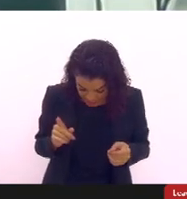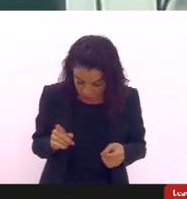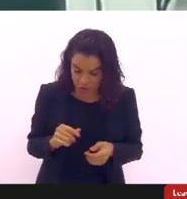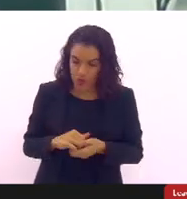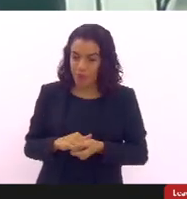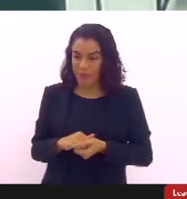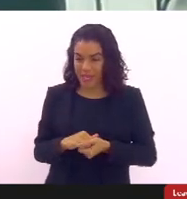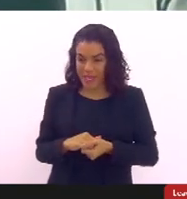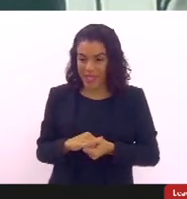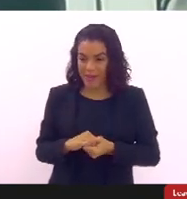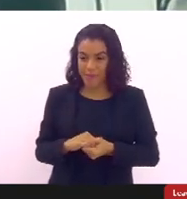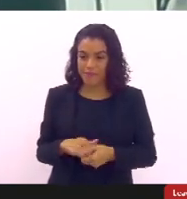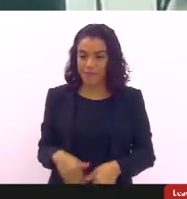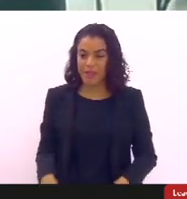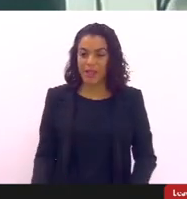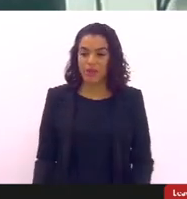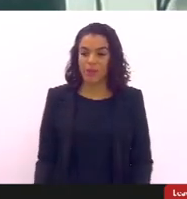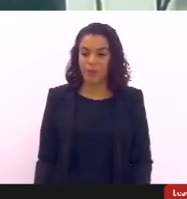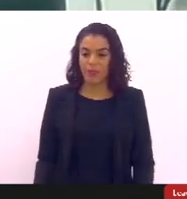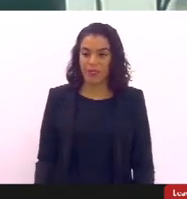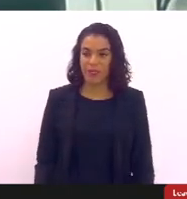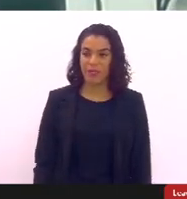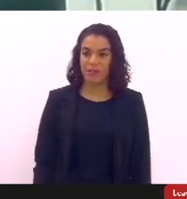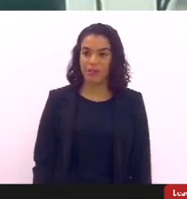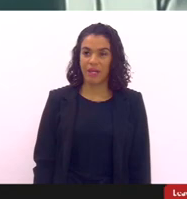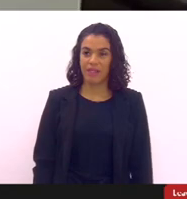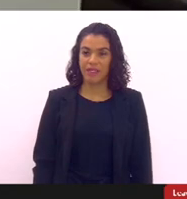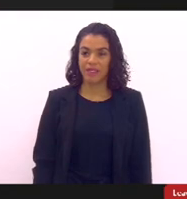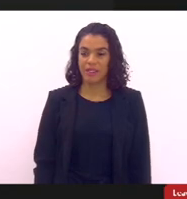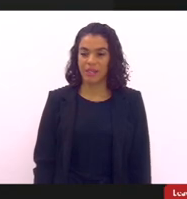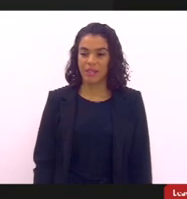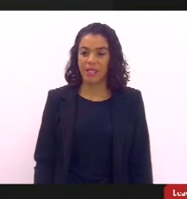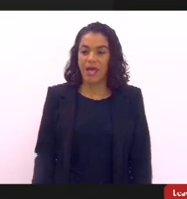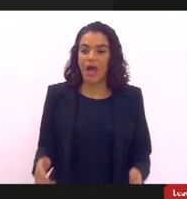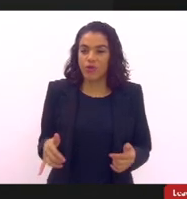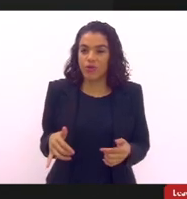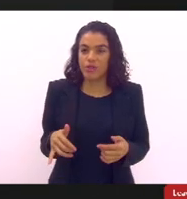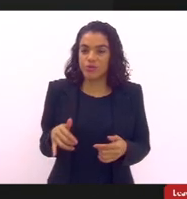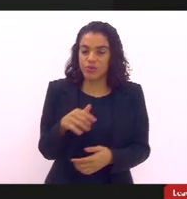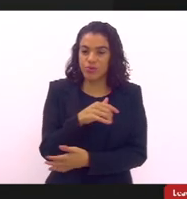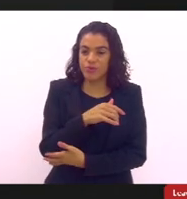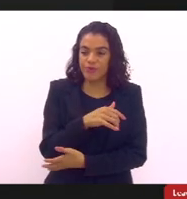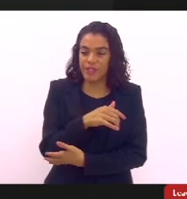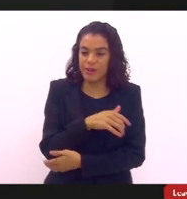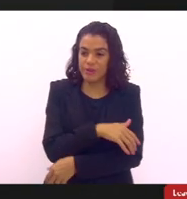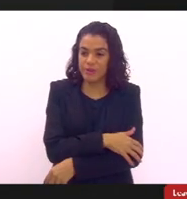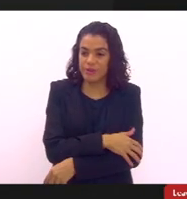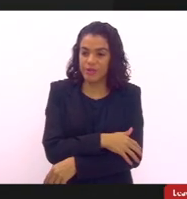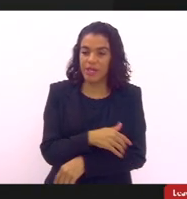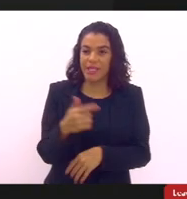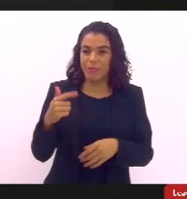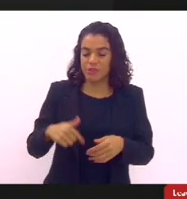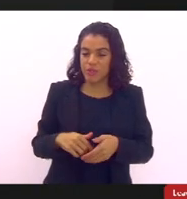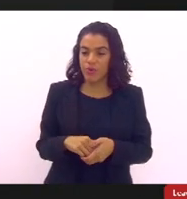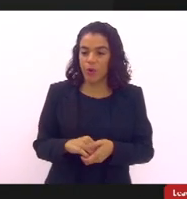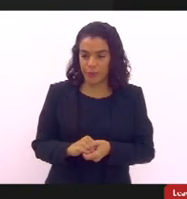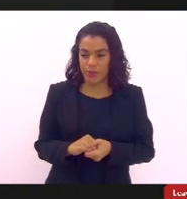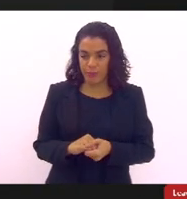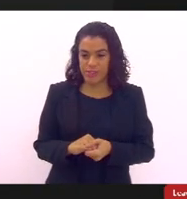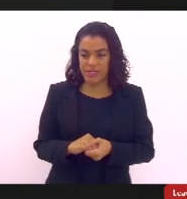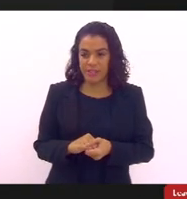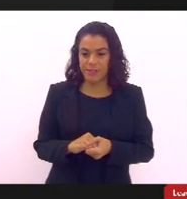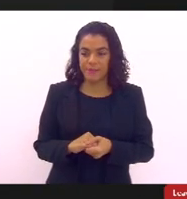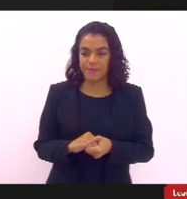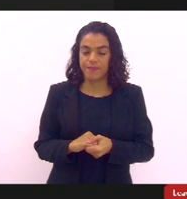eu queria só ser o... Pode abrir aqui tá. A apresentação. Logo